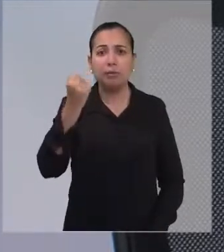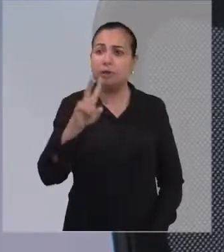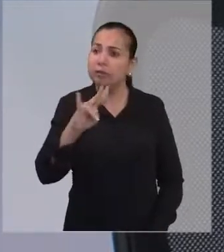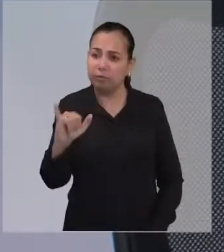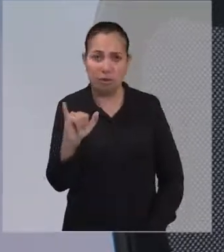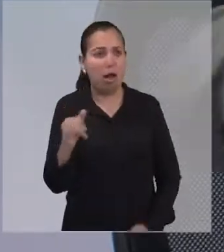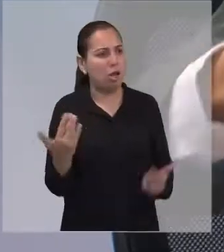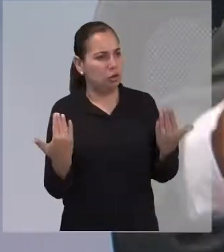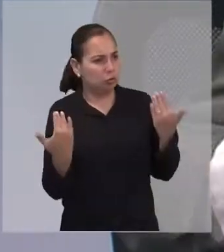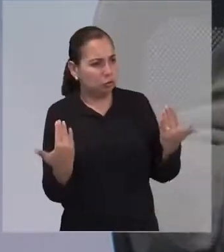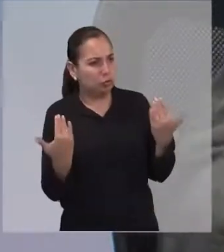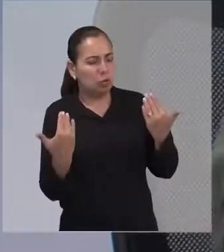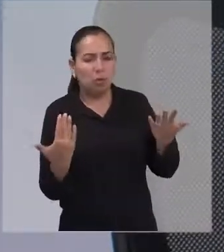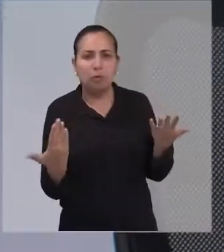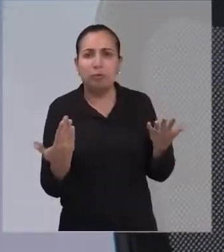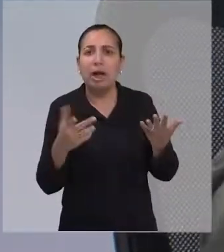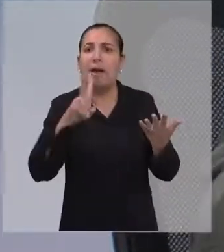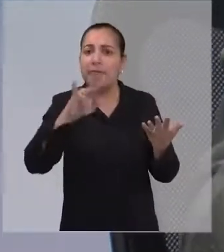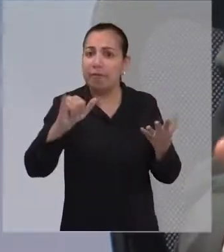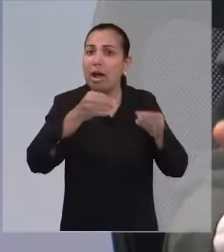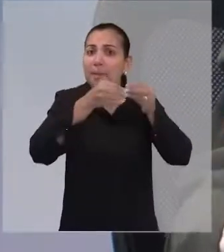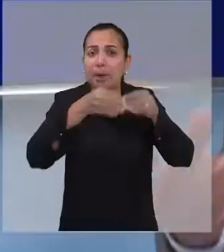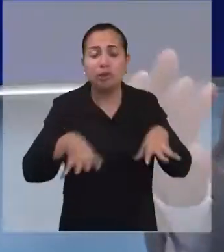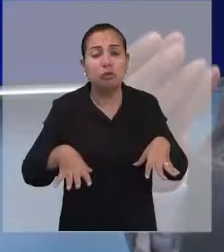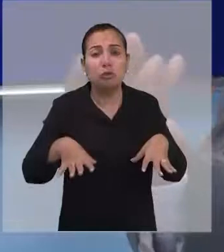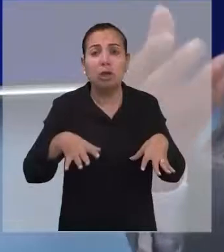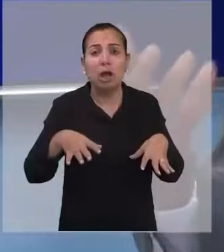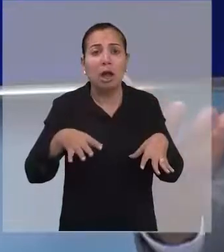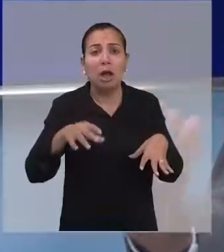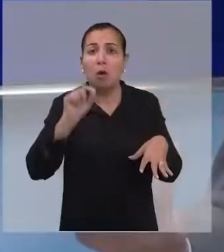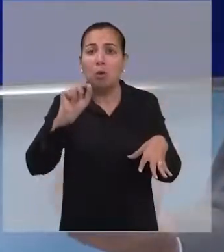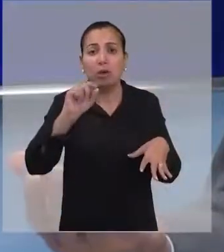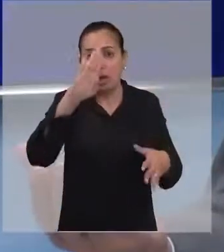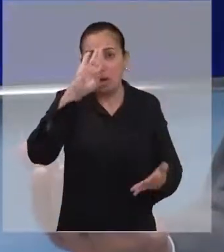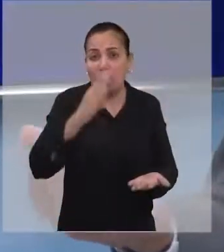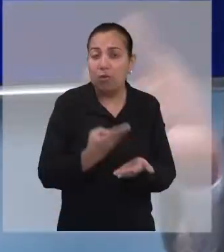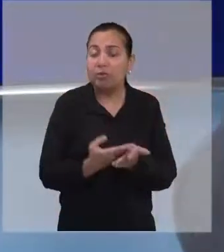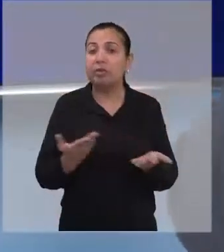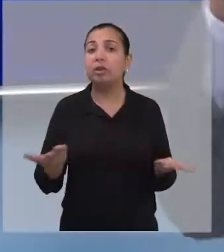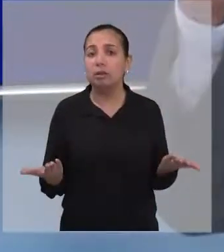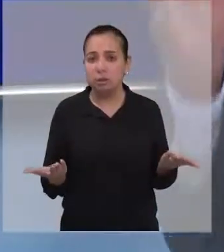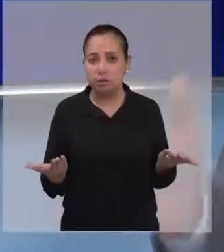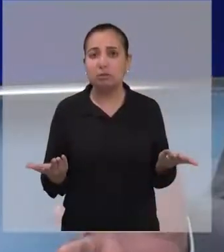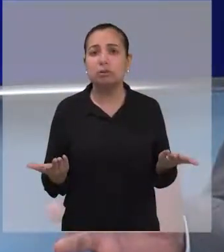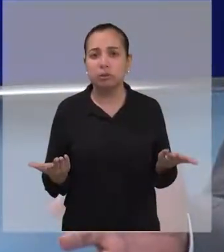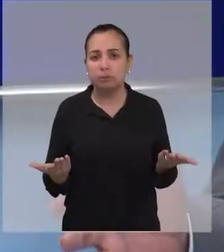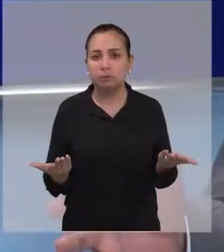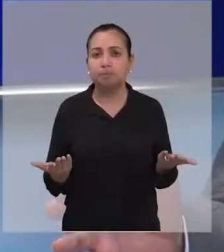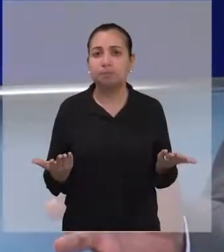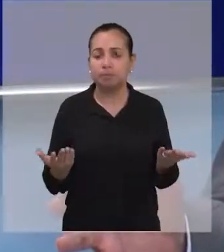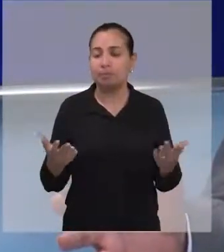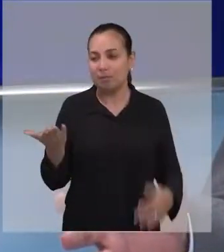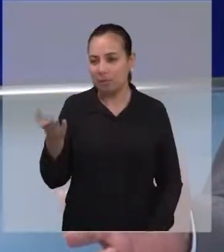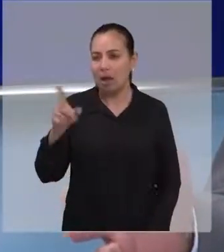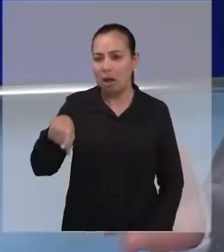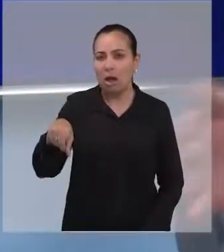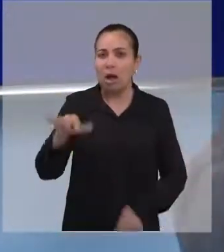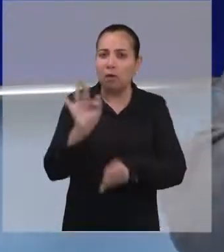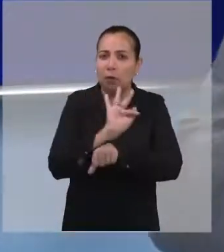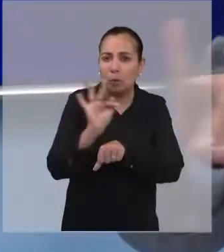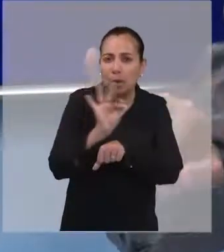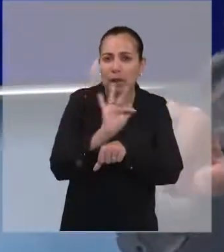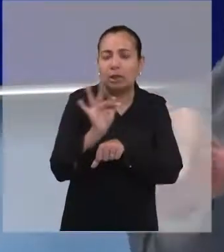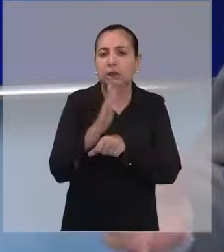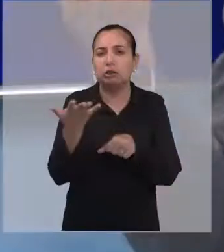que põe toda a segurança... O contrato, quer dizer, o formalismo que deve existir com